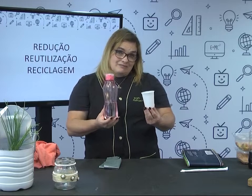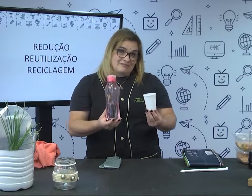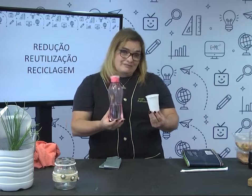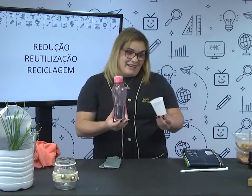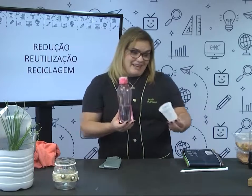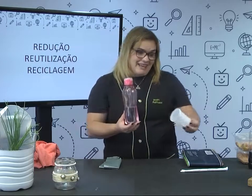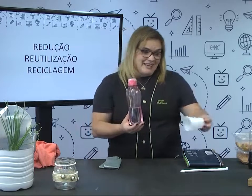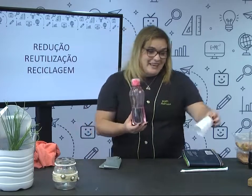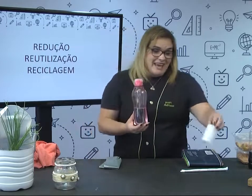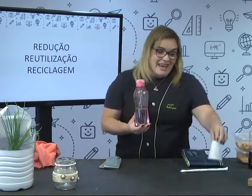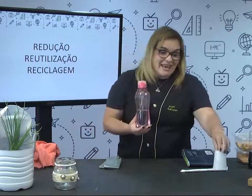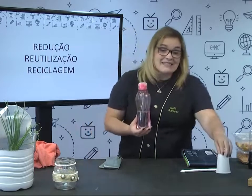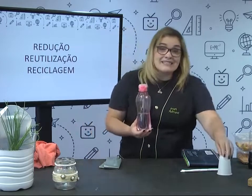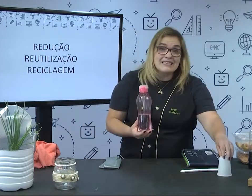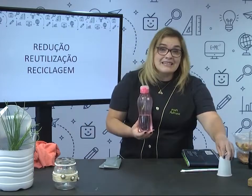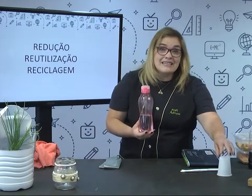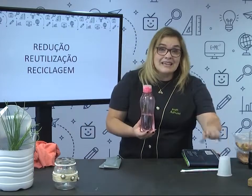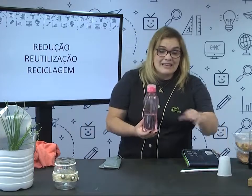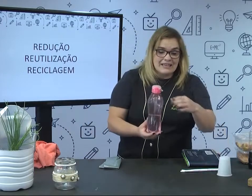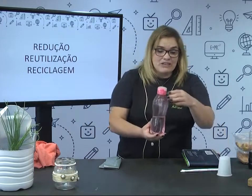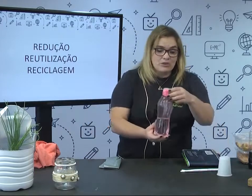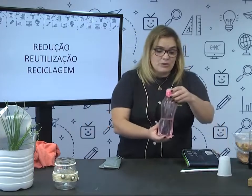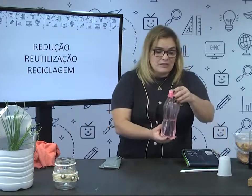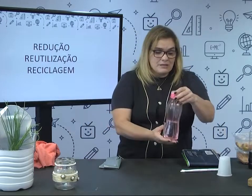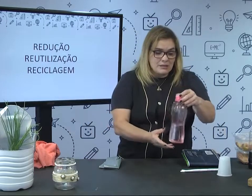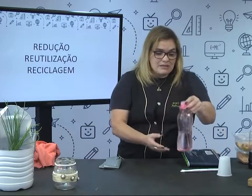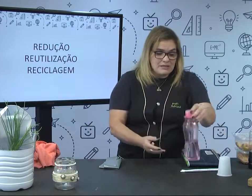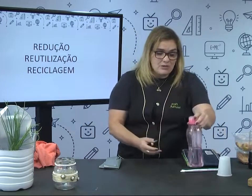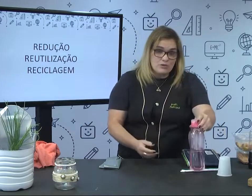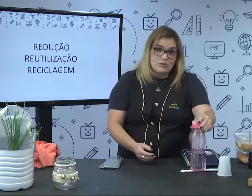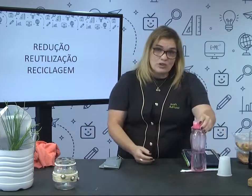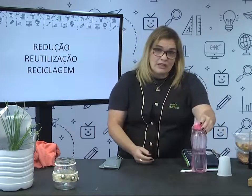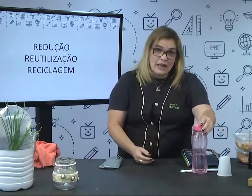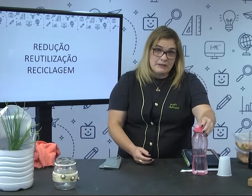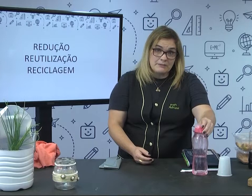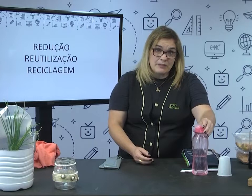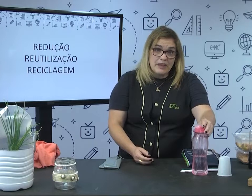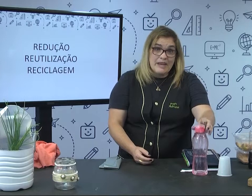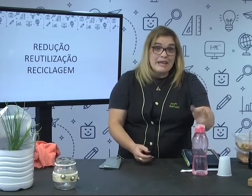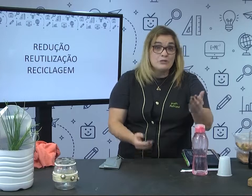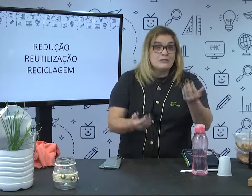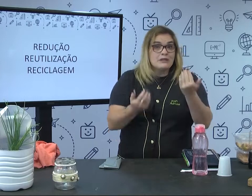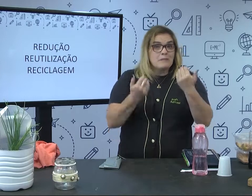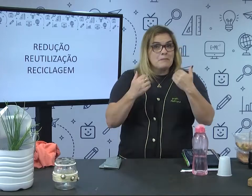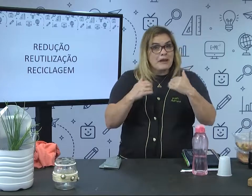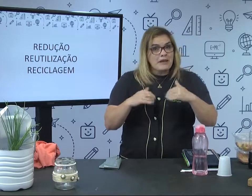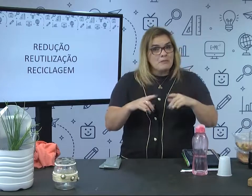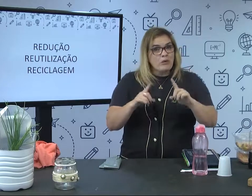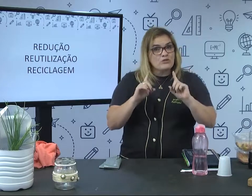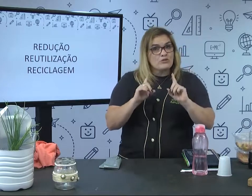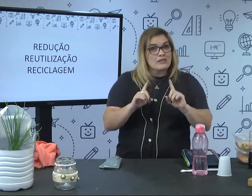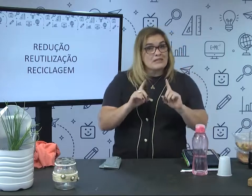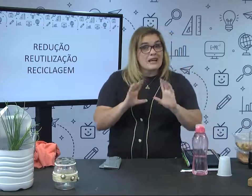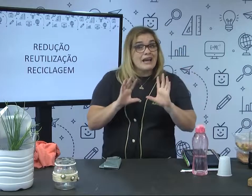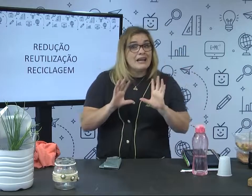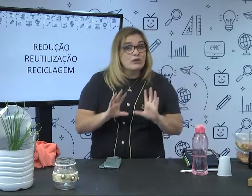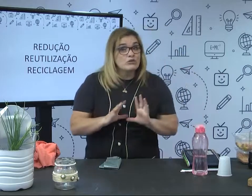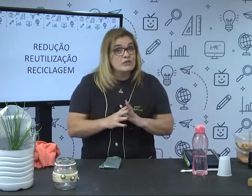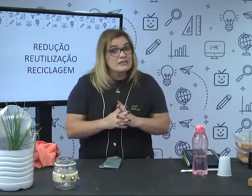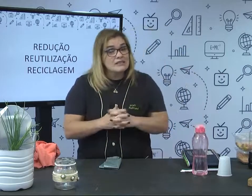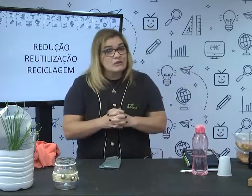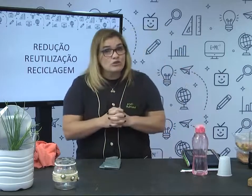resíduos. É assim que as coisas precisam funcionar. Eu também posso